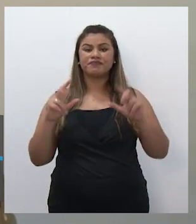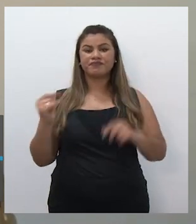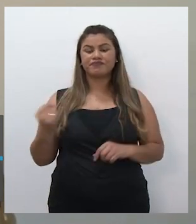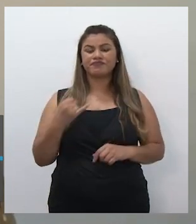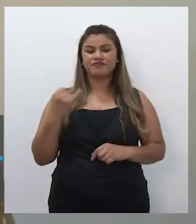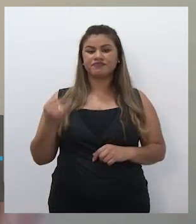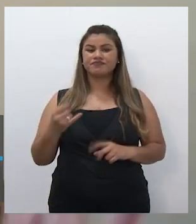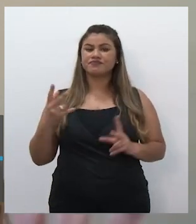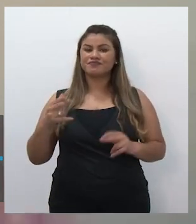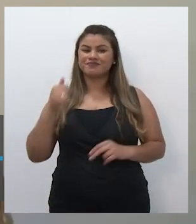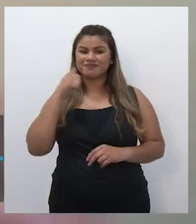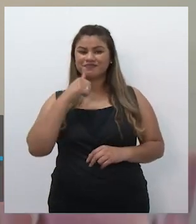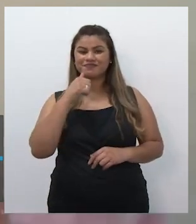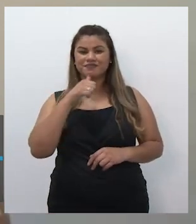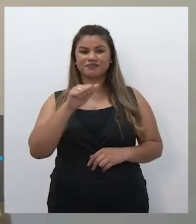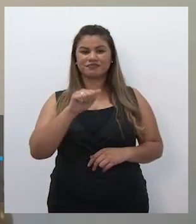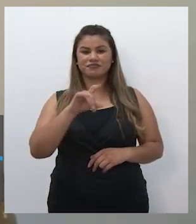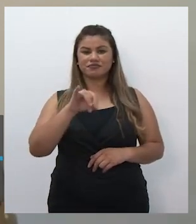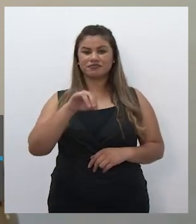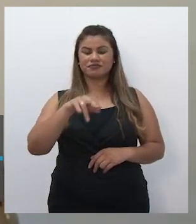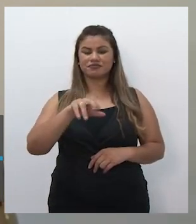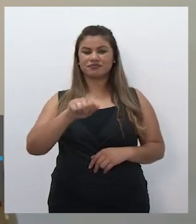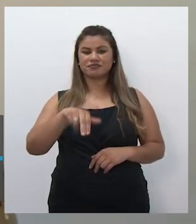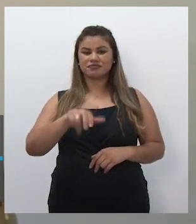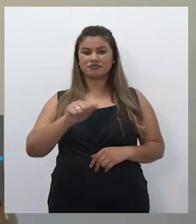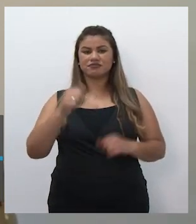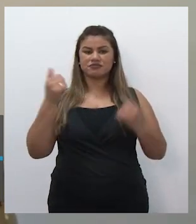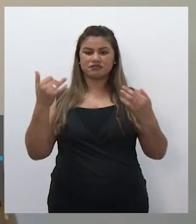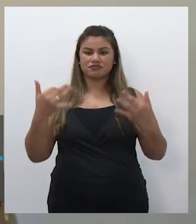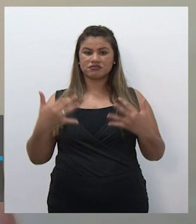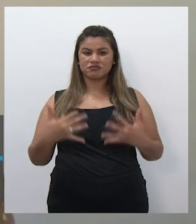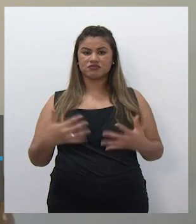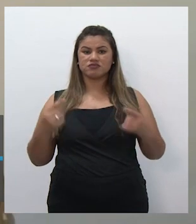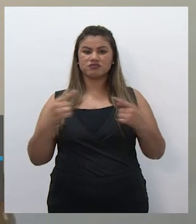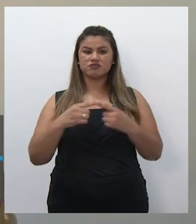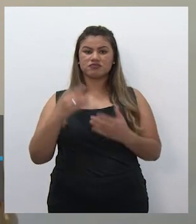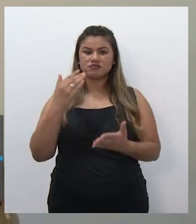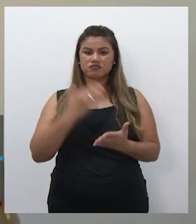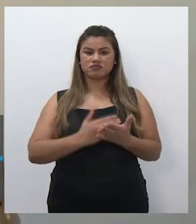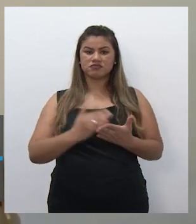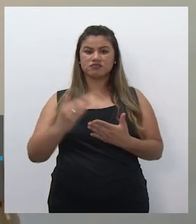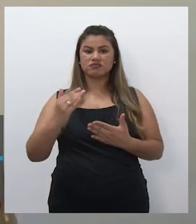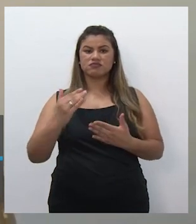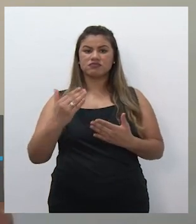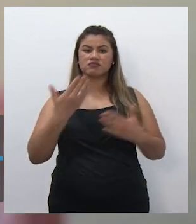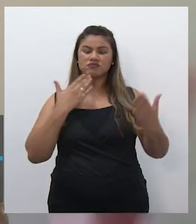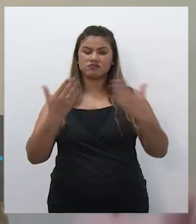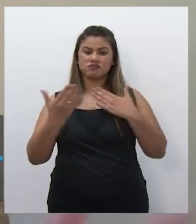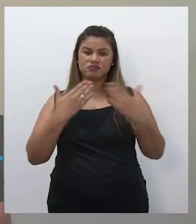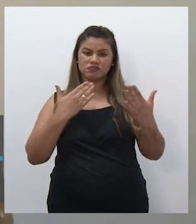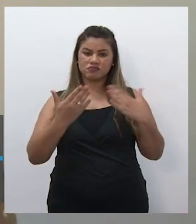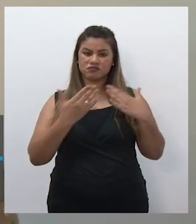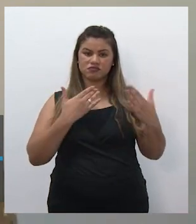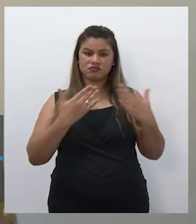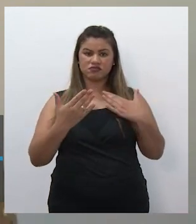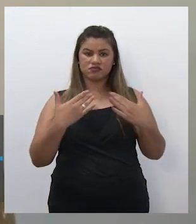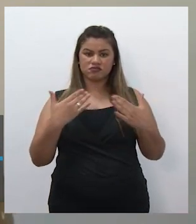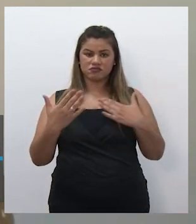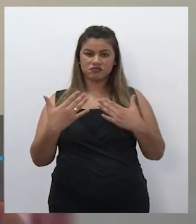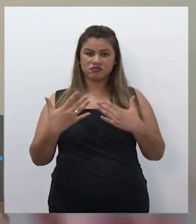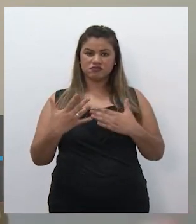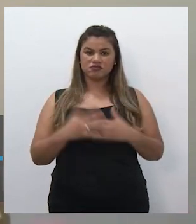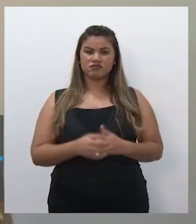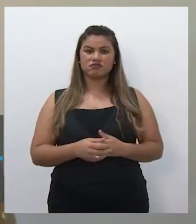Adriana disse, a gente só está iniciando a nossa conversa sobre toda